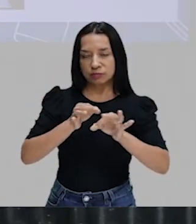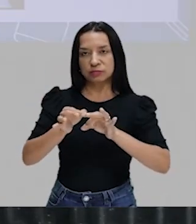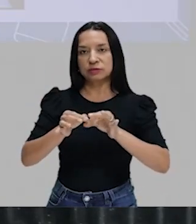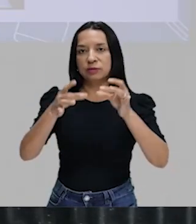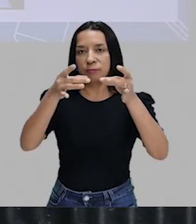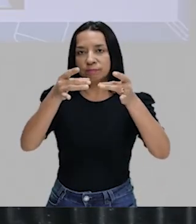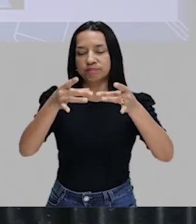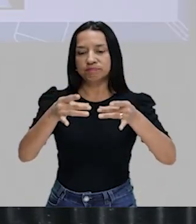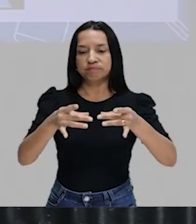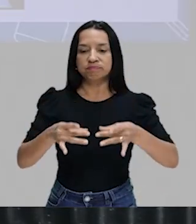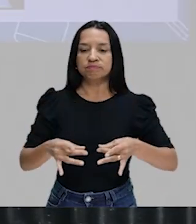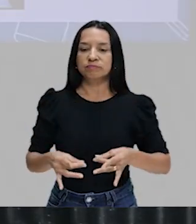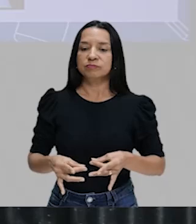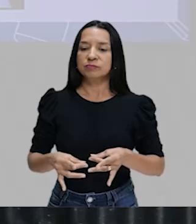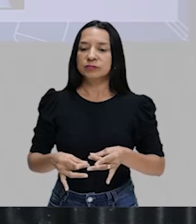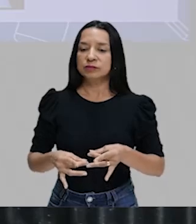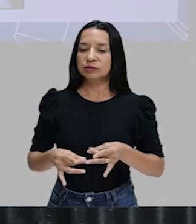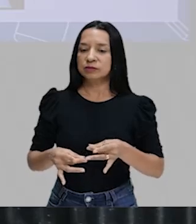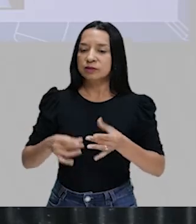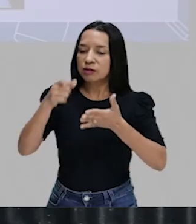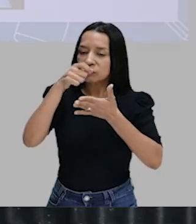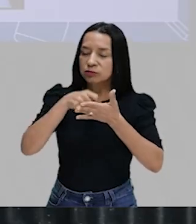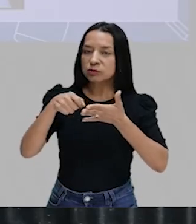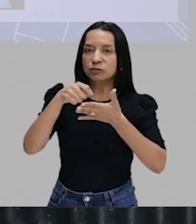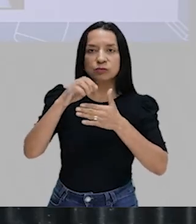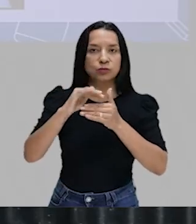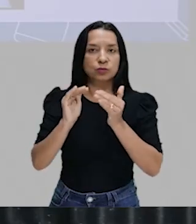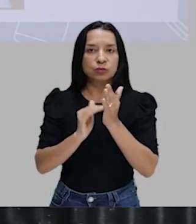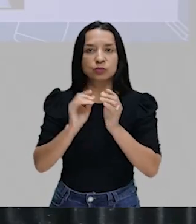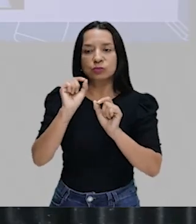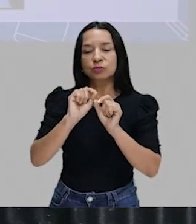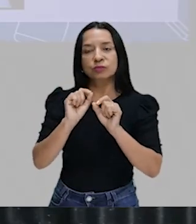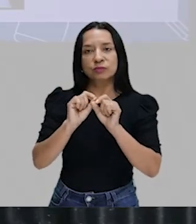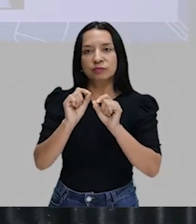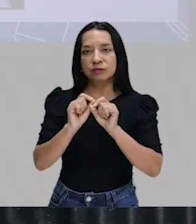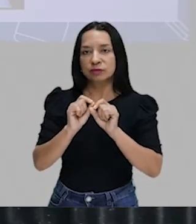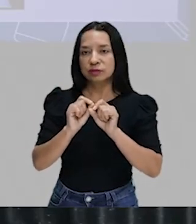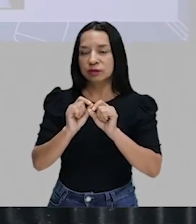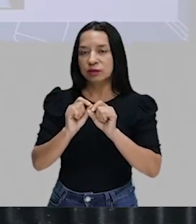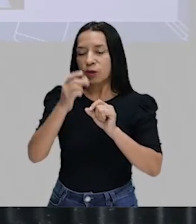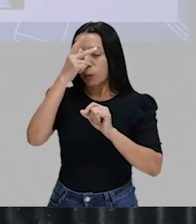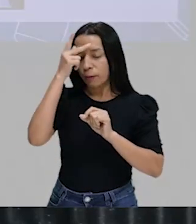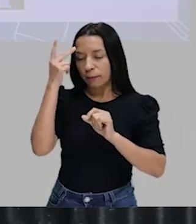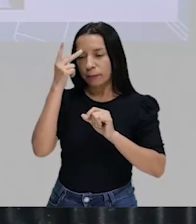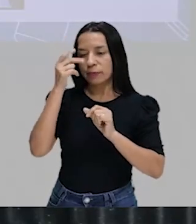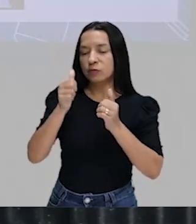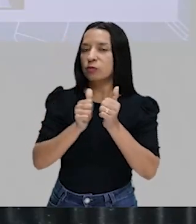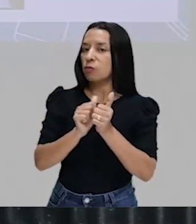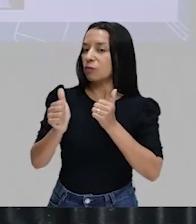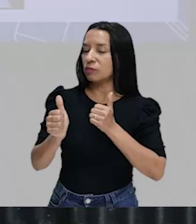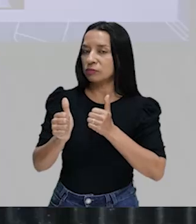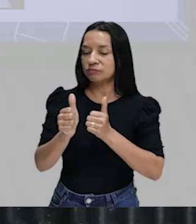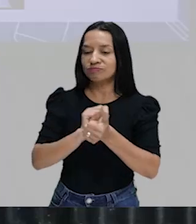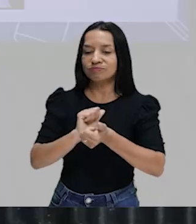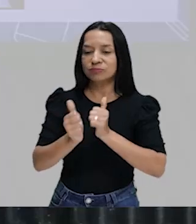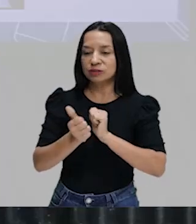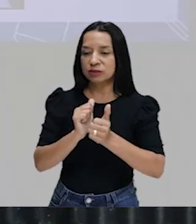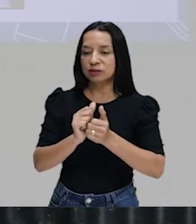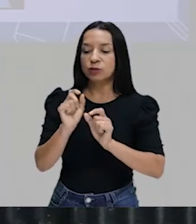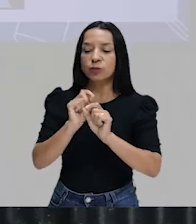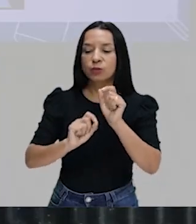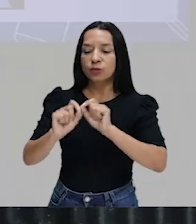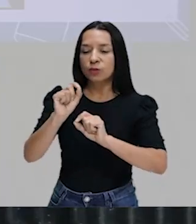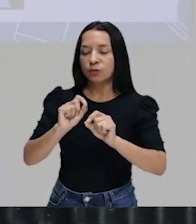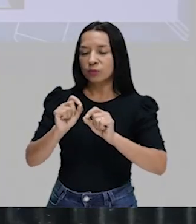forma detalhada e registrada tudo aquilo que irá fazer com o atleta, no que se refere a um treinamento